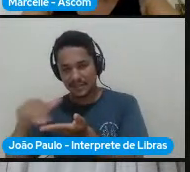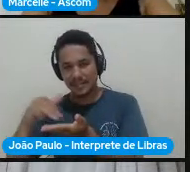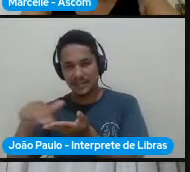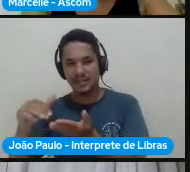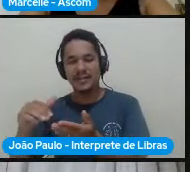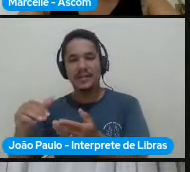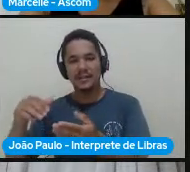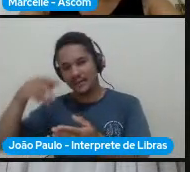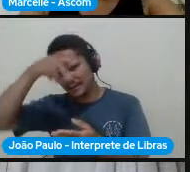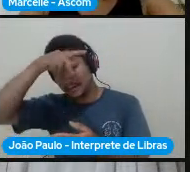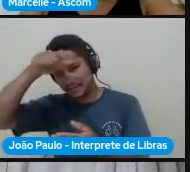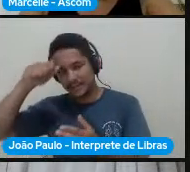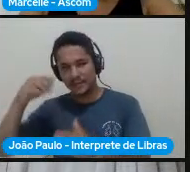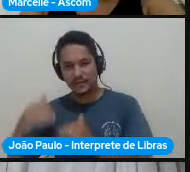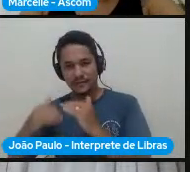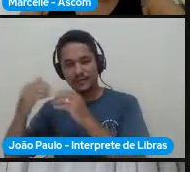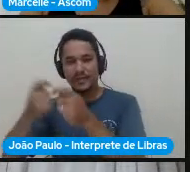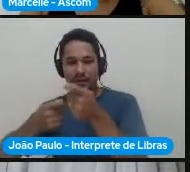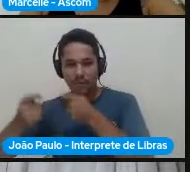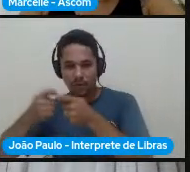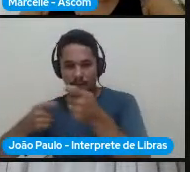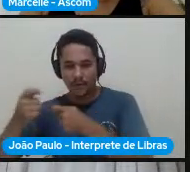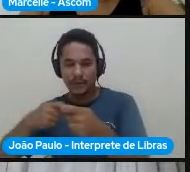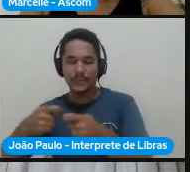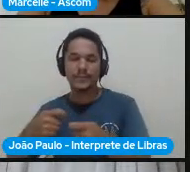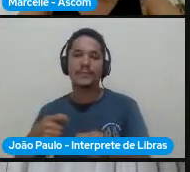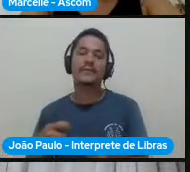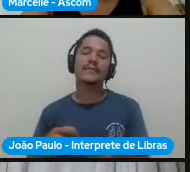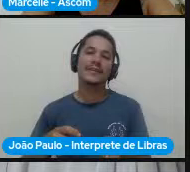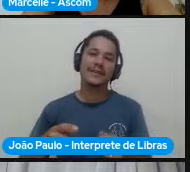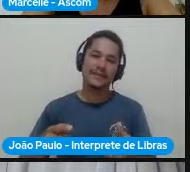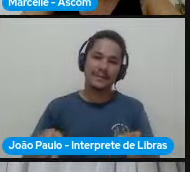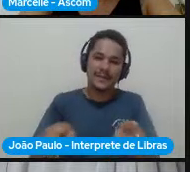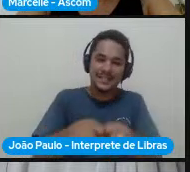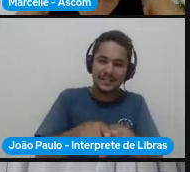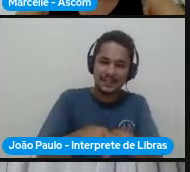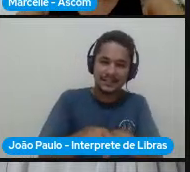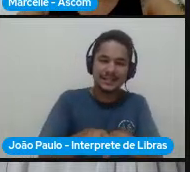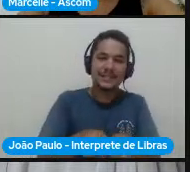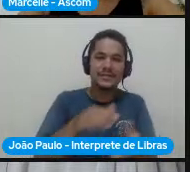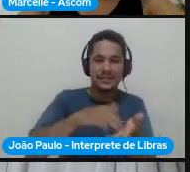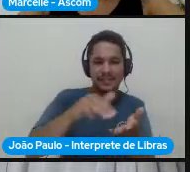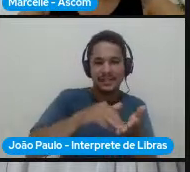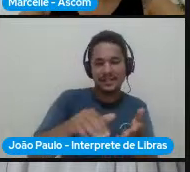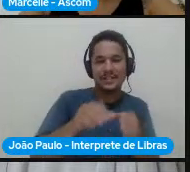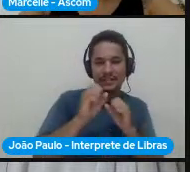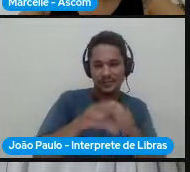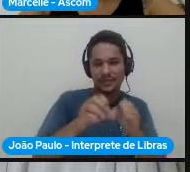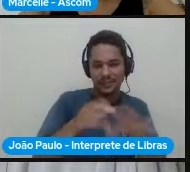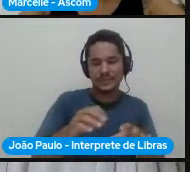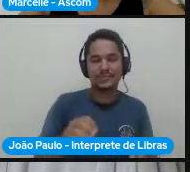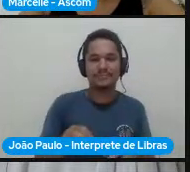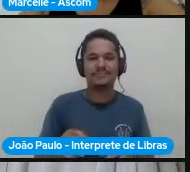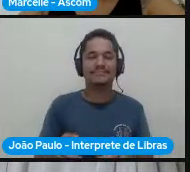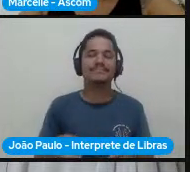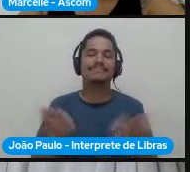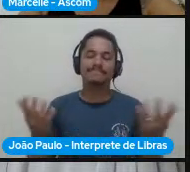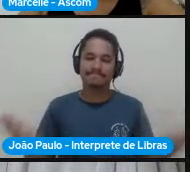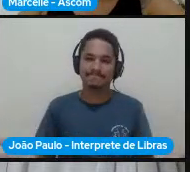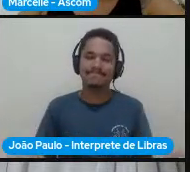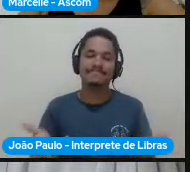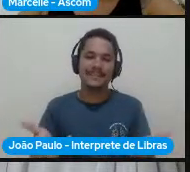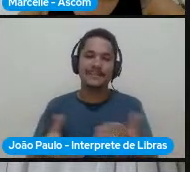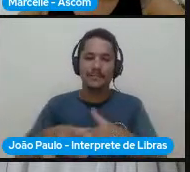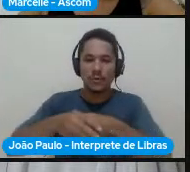Desenvolvimento Econômico. E a gente fica muito feliz que vocês estejam nos ouvindo, então cumprimentar os professores também, todos